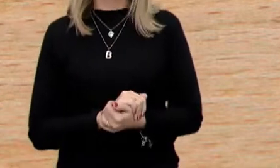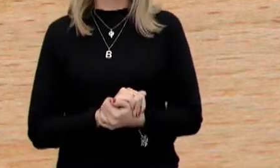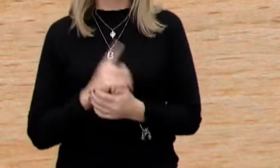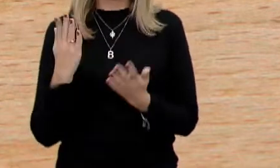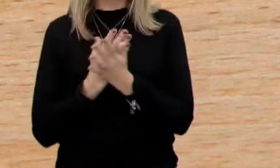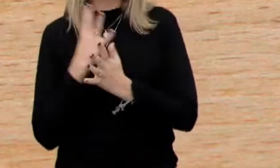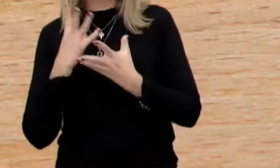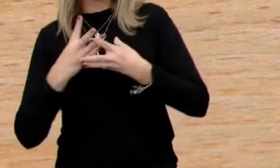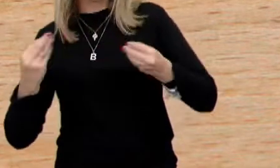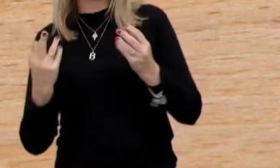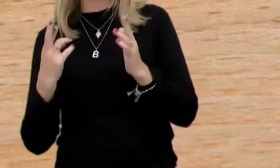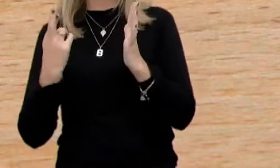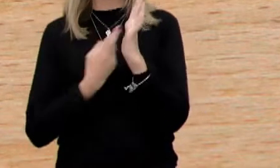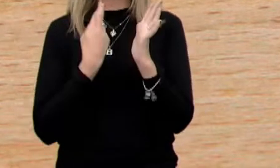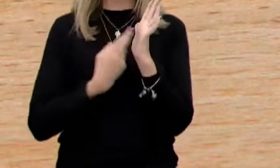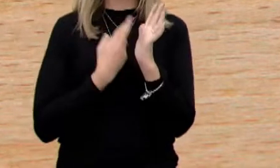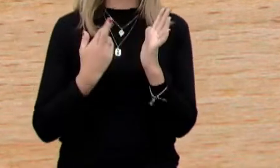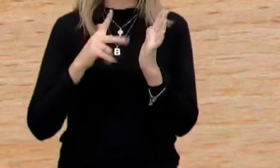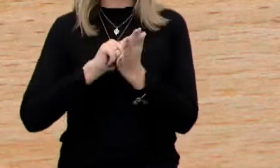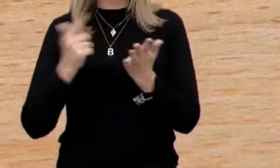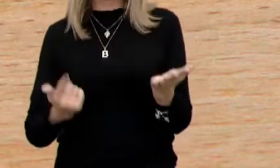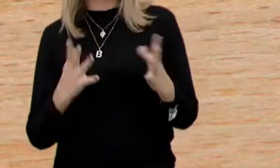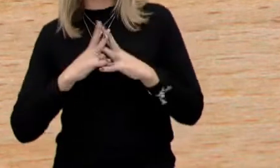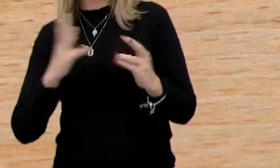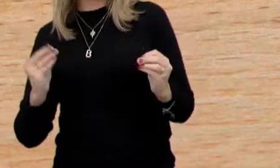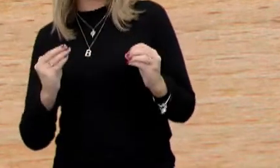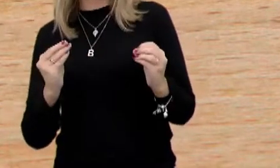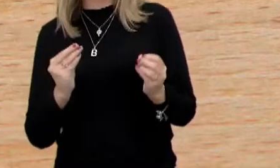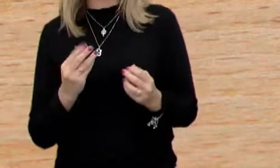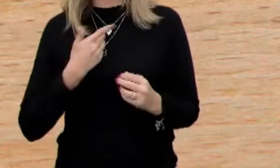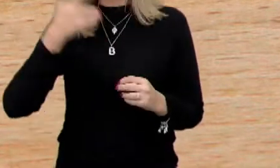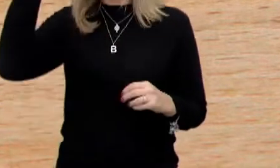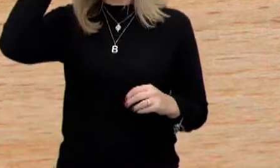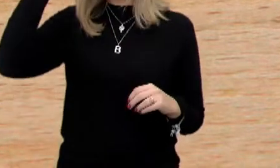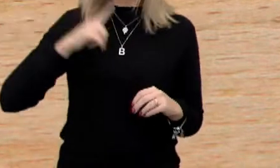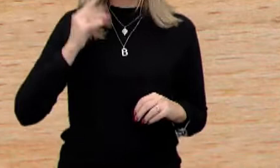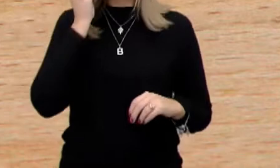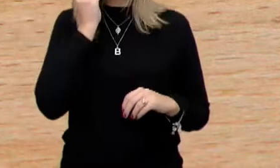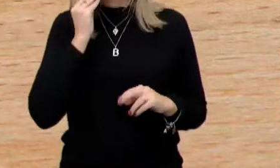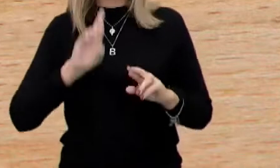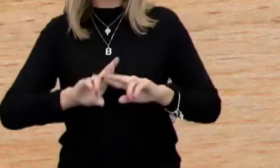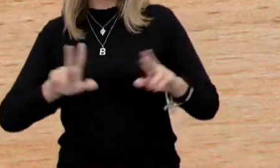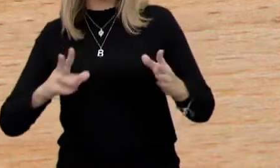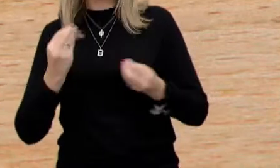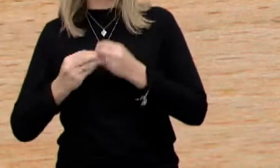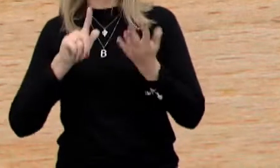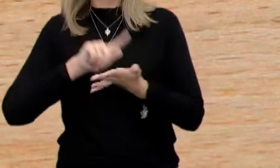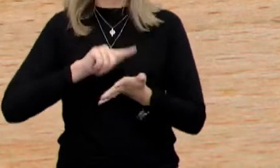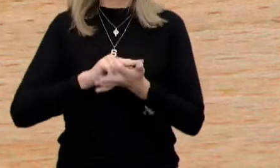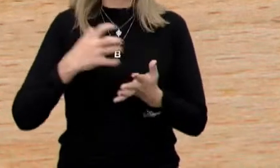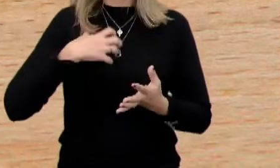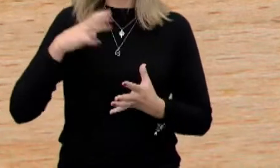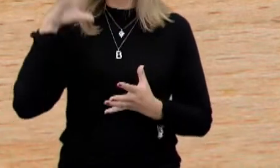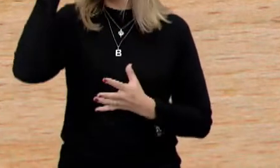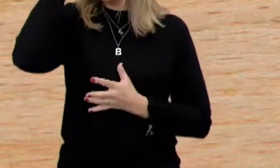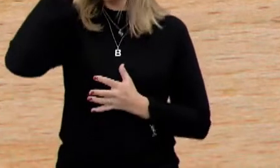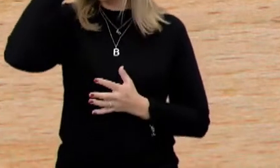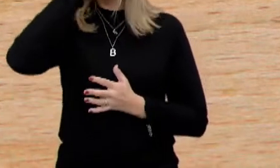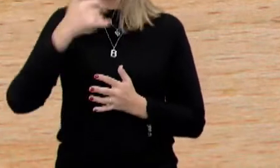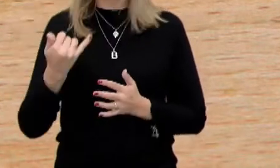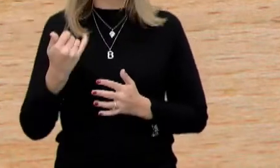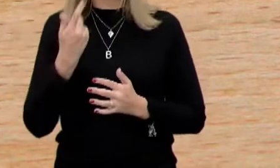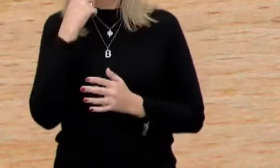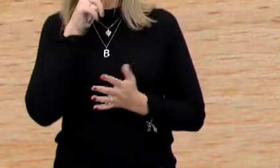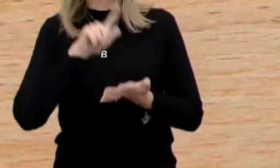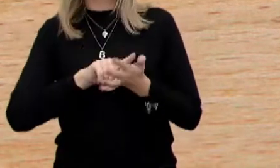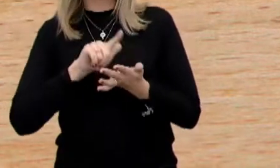sumir, ou a revista vai sumir, ou o jornal vai sumir. Eu não sei, eu tenho uma experiência sensorial com o papel, um jeito de aprendizado com caneta e papel